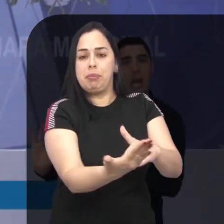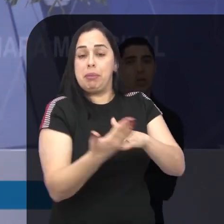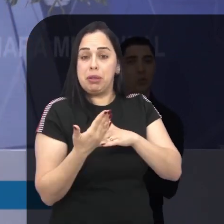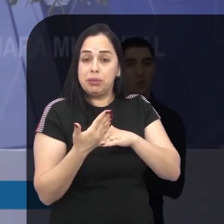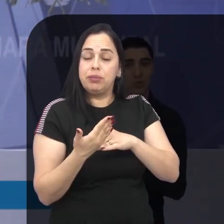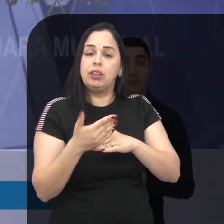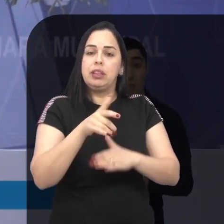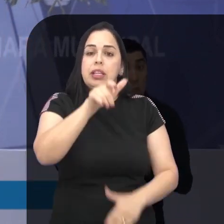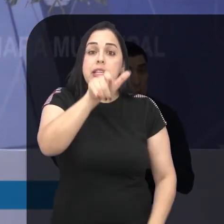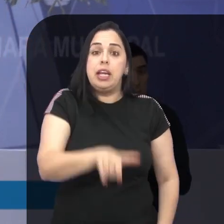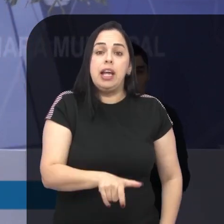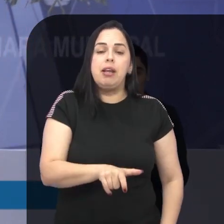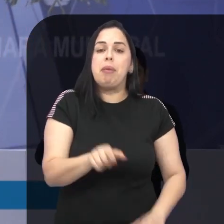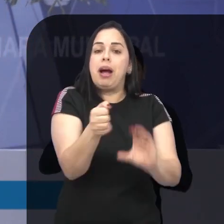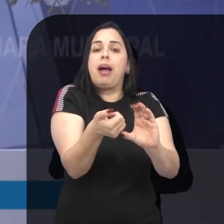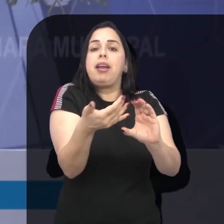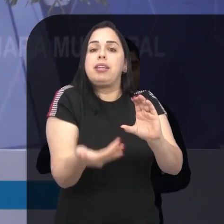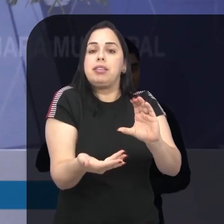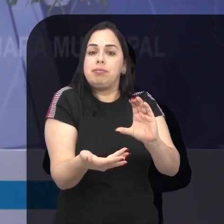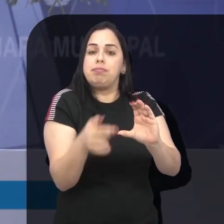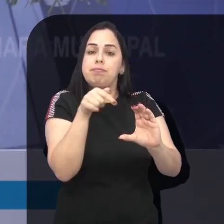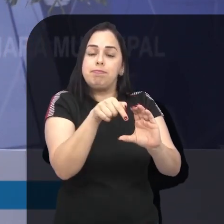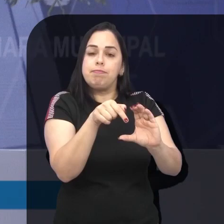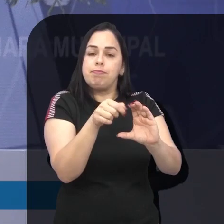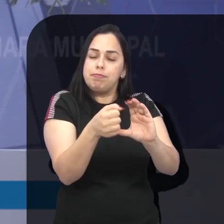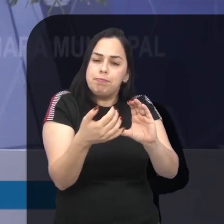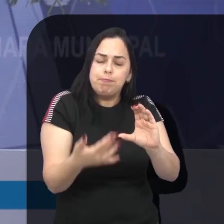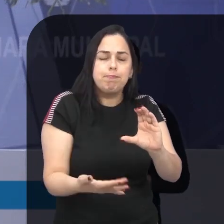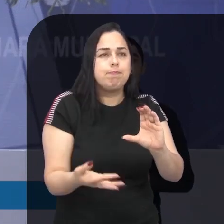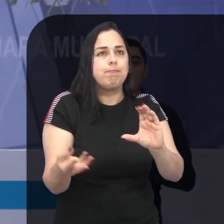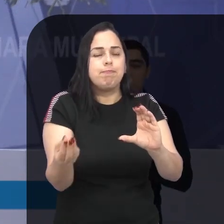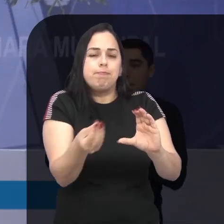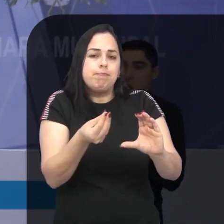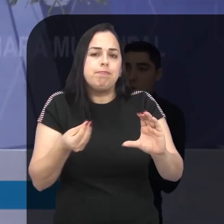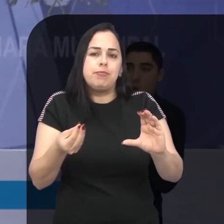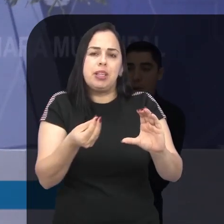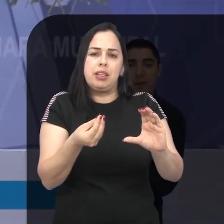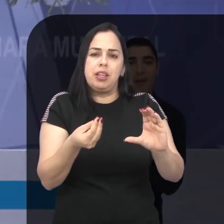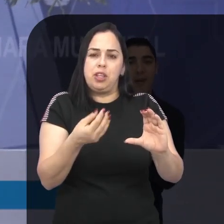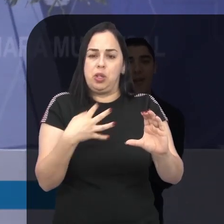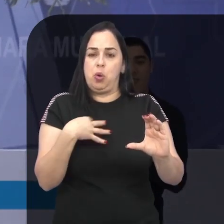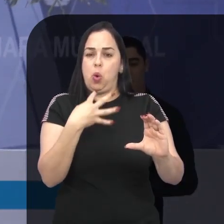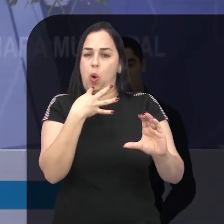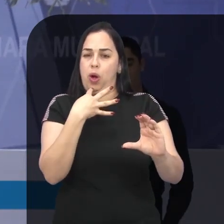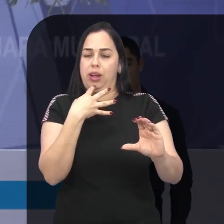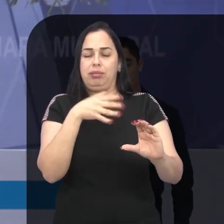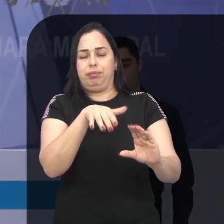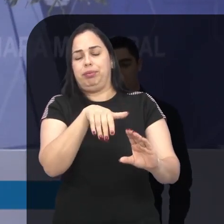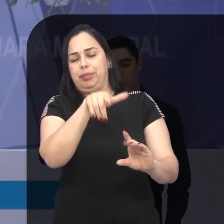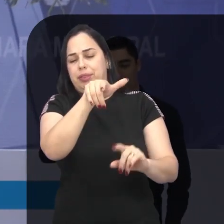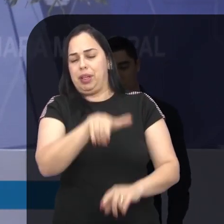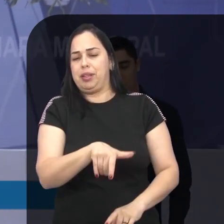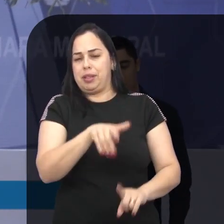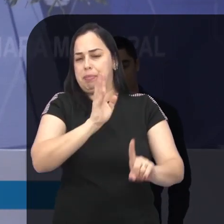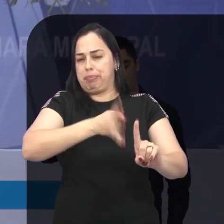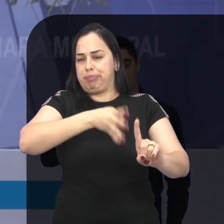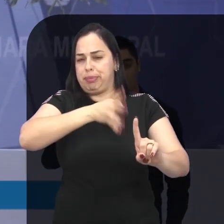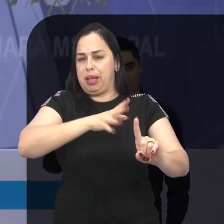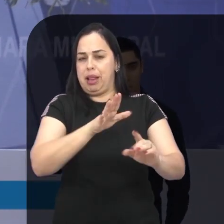e uma virtude do Fernando, essa é uma virtude que eu gosto de copiar, porque ele